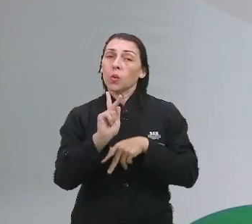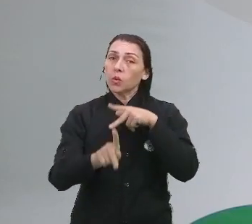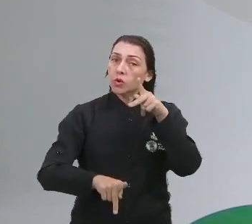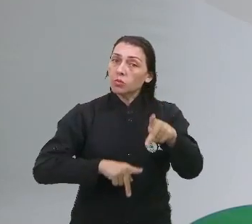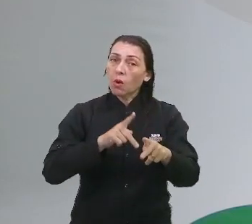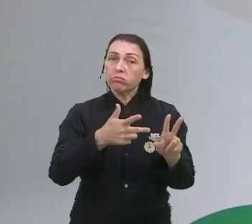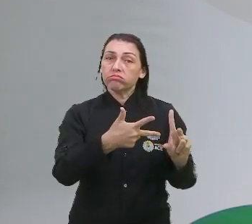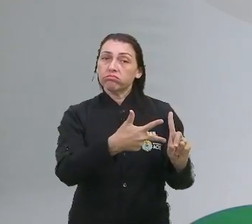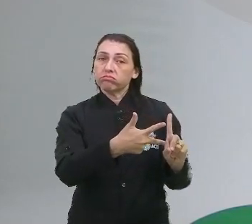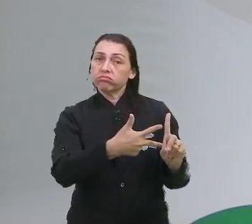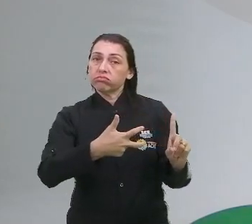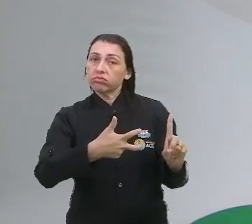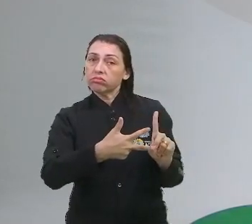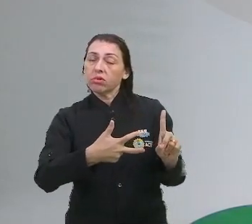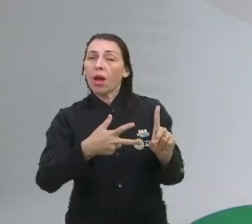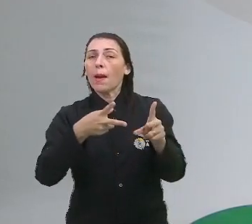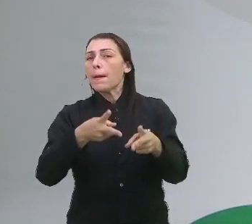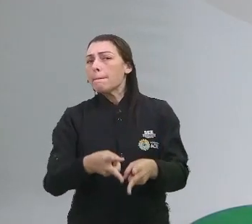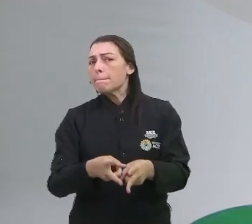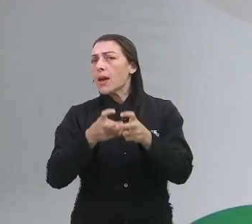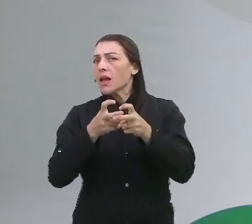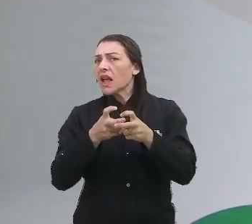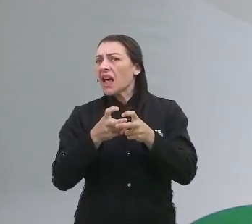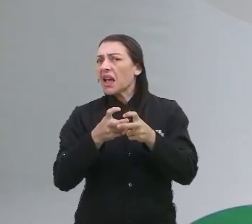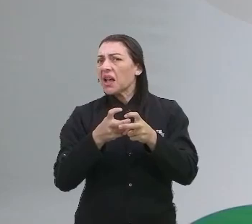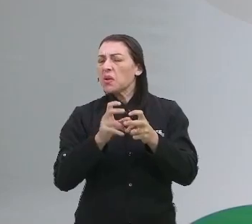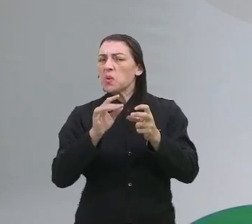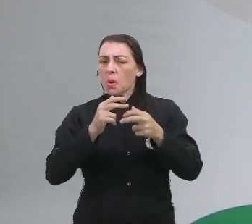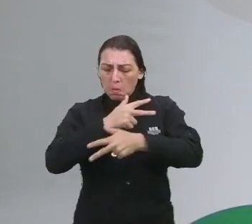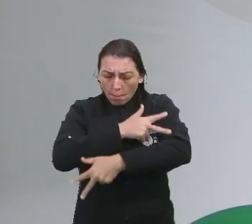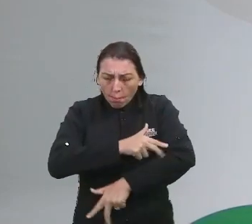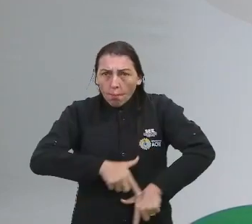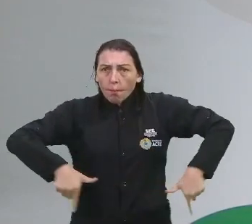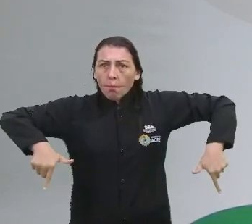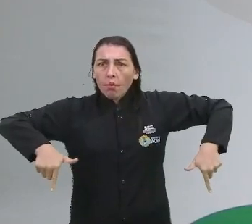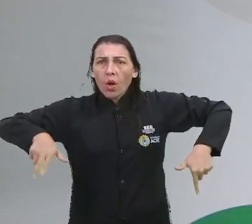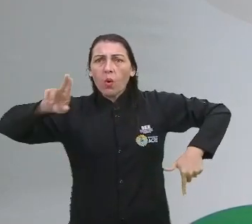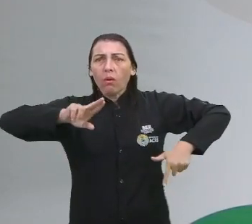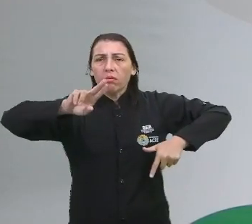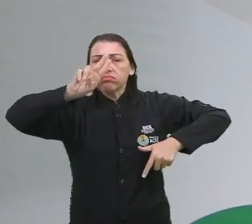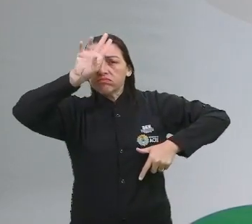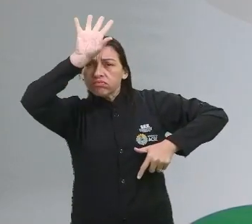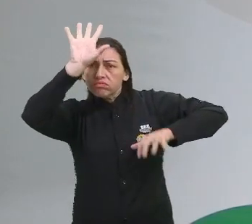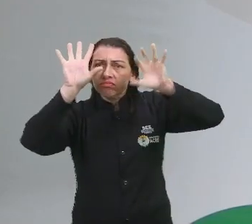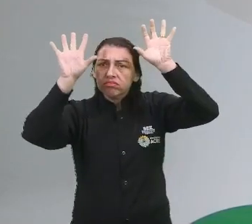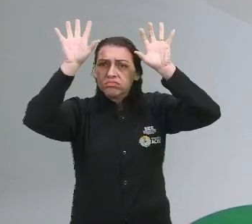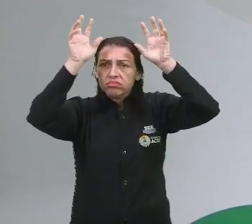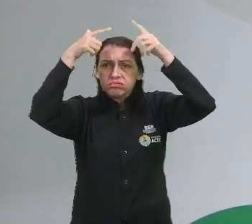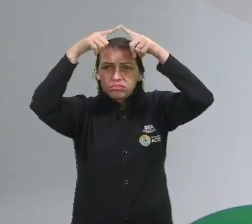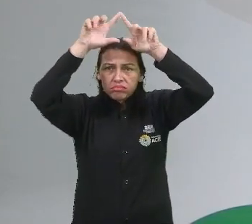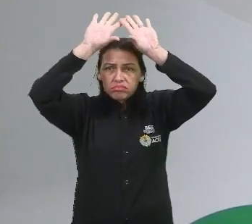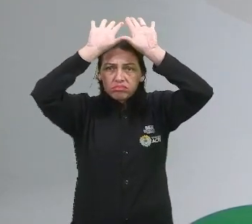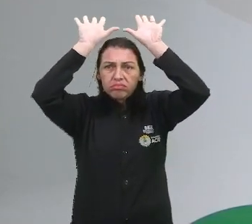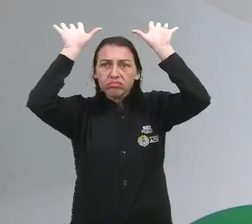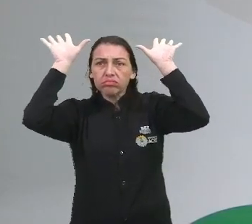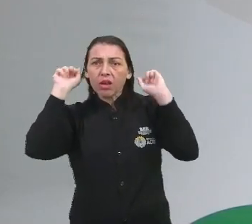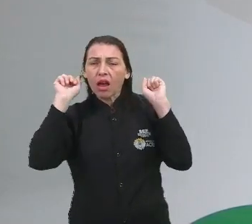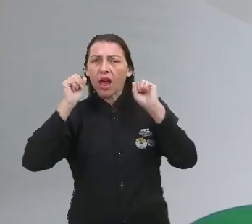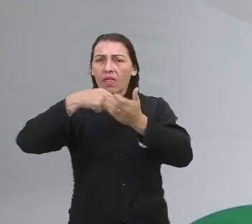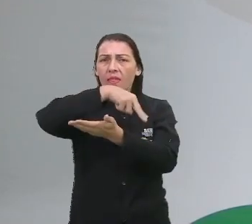os indígenas. A observação, indígena anda tudo pelado, usa umas folhinhas, umas peninhas aí, faz dança da